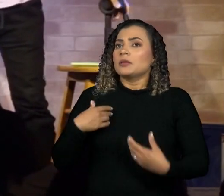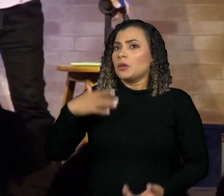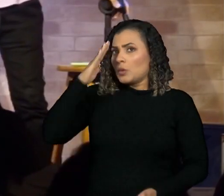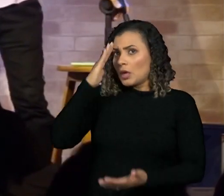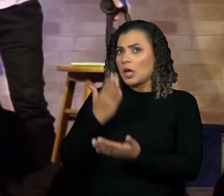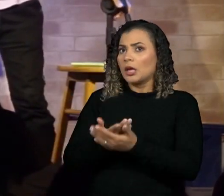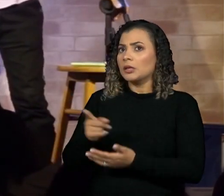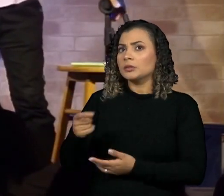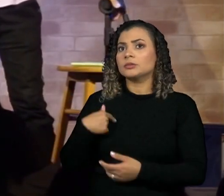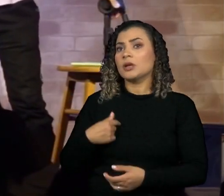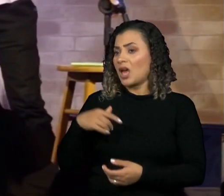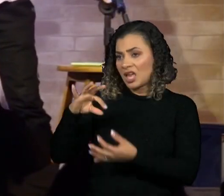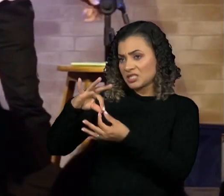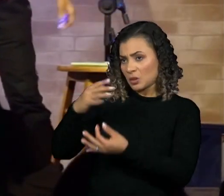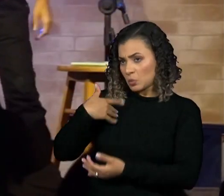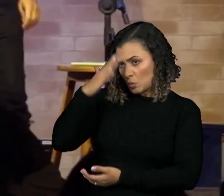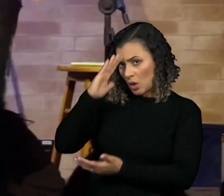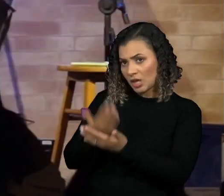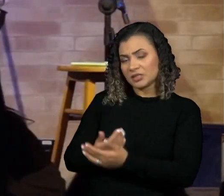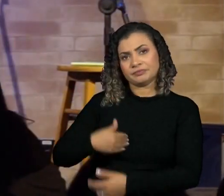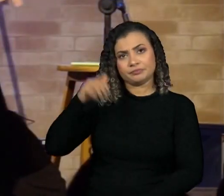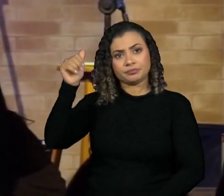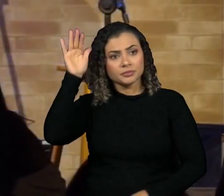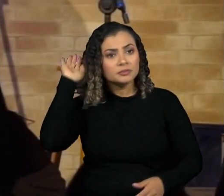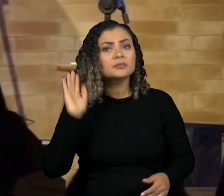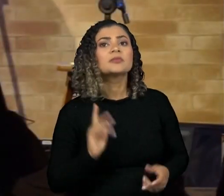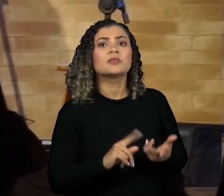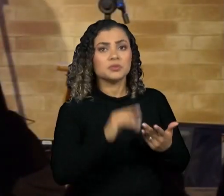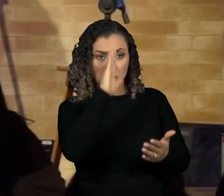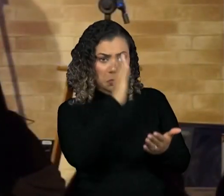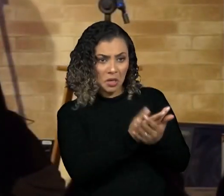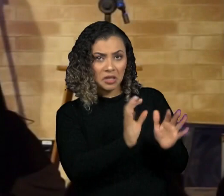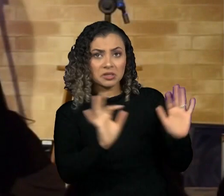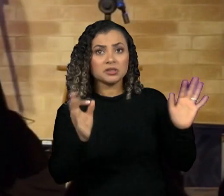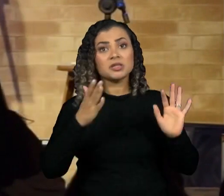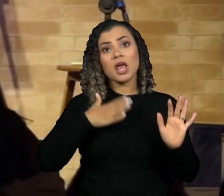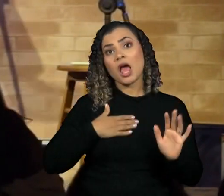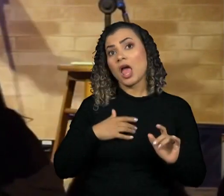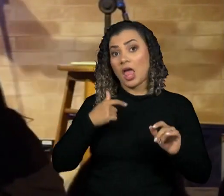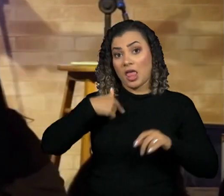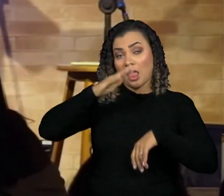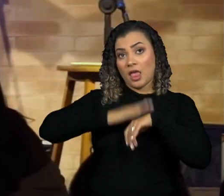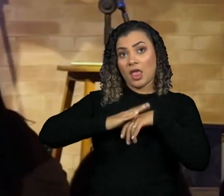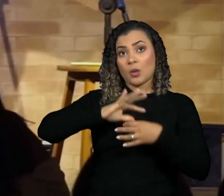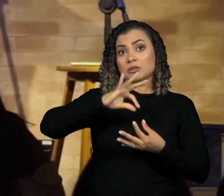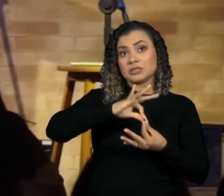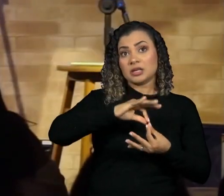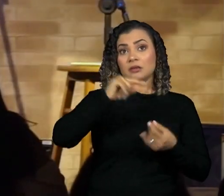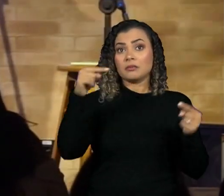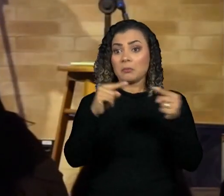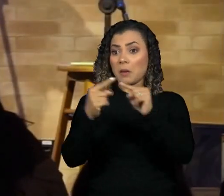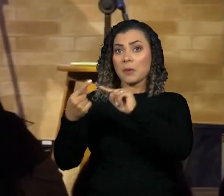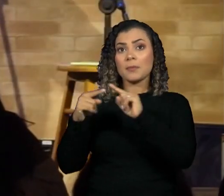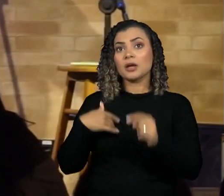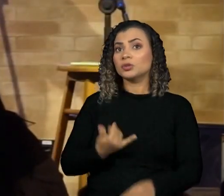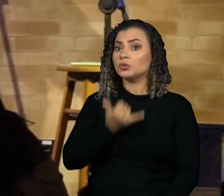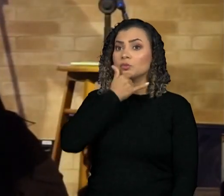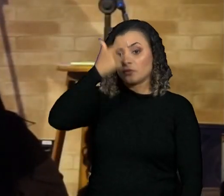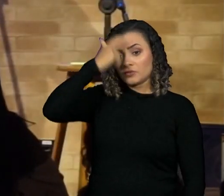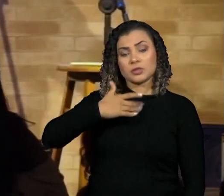dar signo, foda-se. Não. Ah, você é de que signo? Eu sou de Libra. Vixe, o que desgraça? Nem me